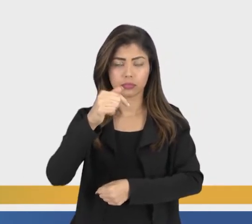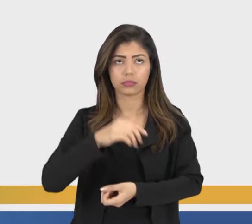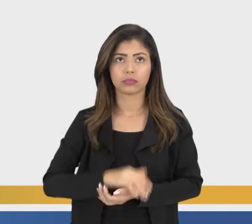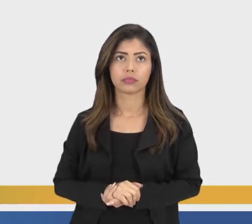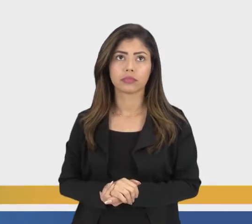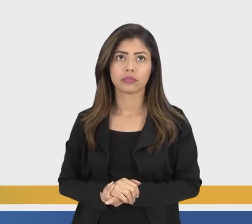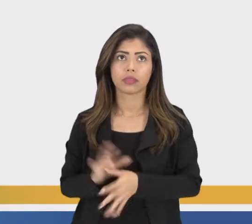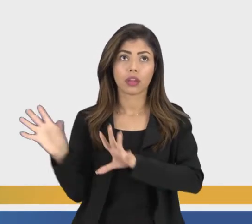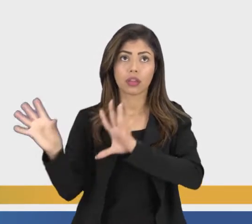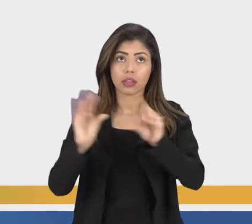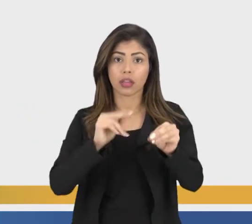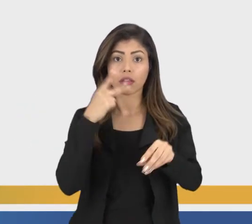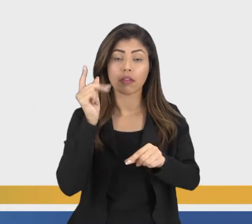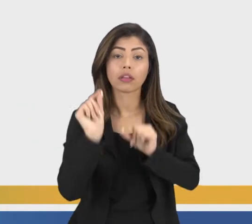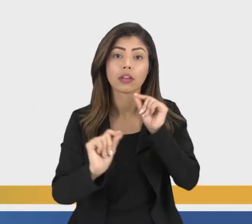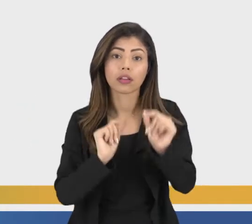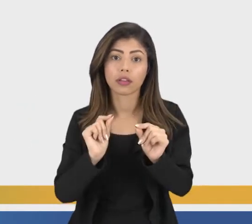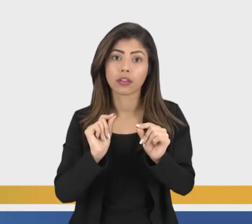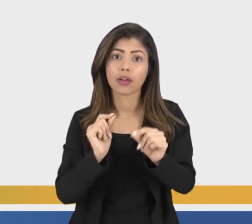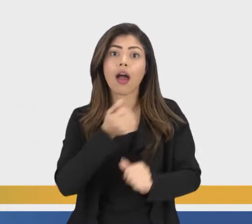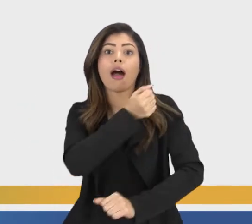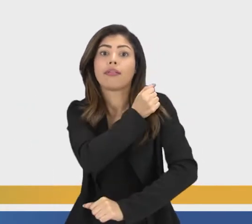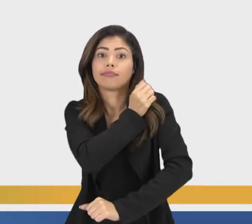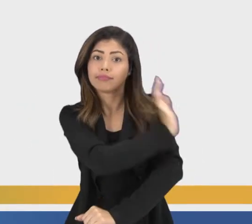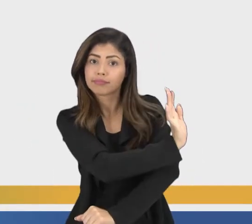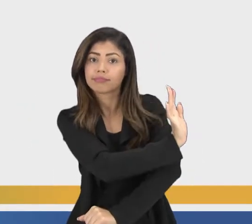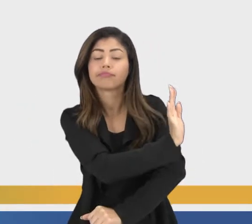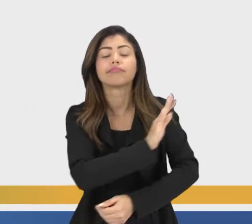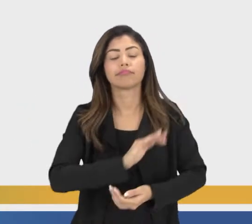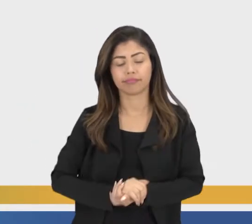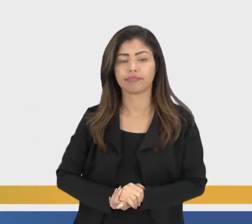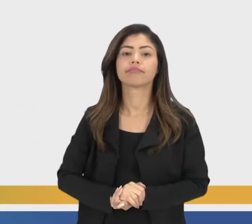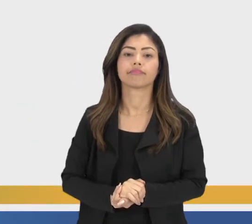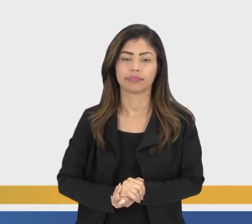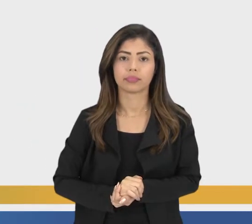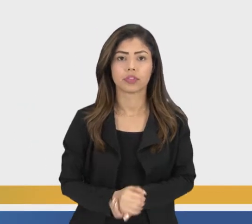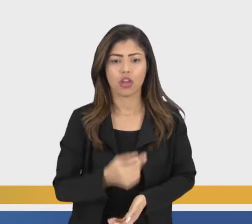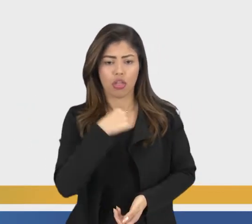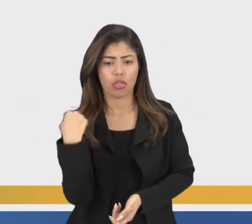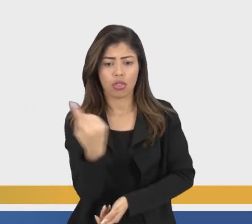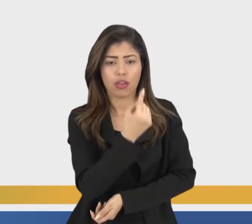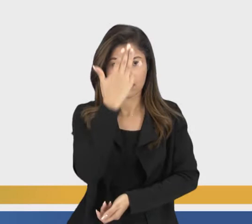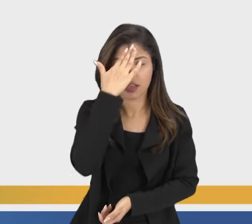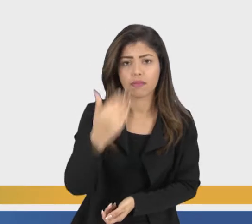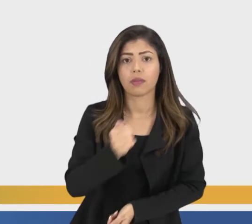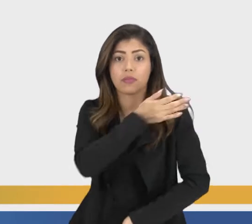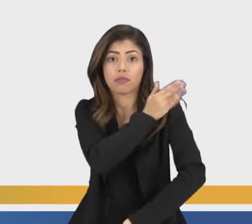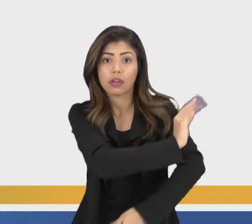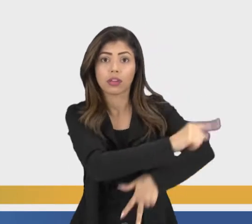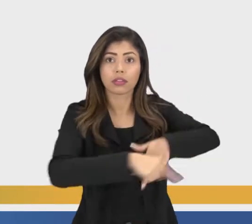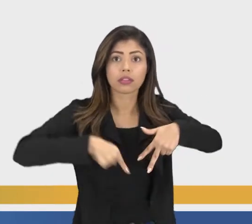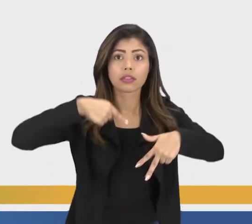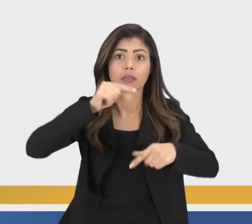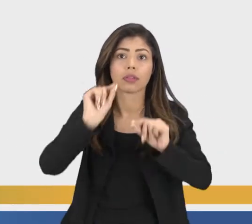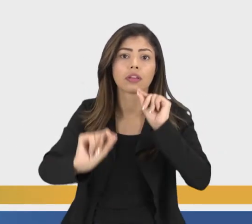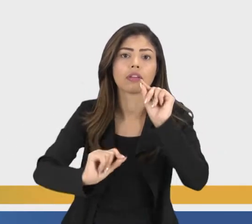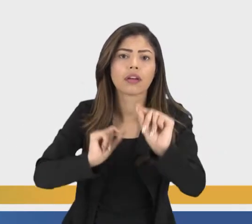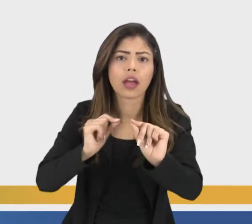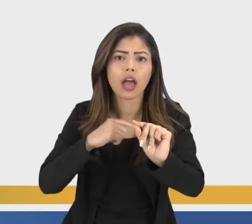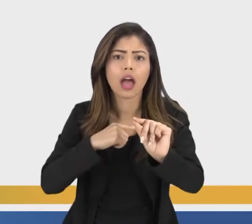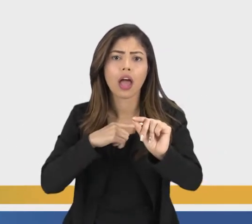2017 e trata a respeito do racismo. Ou seja, nós sabemos que o racismo,